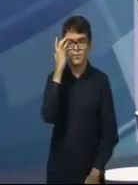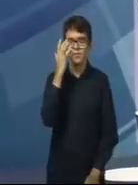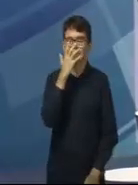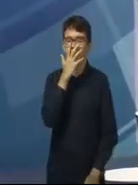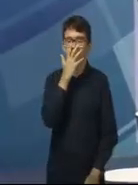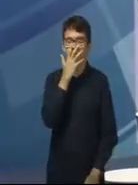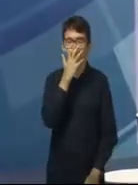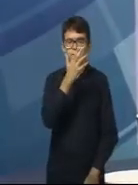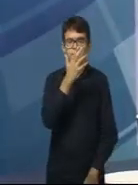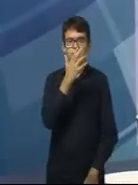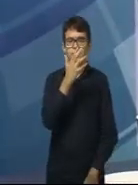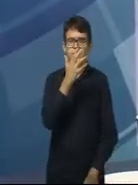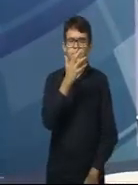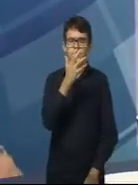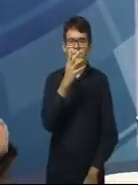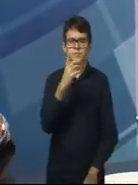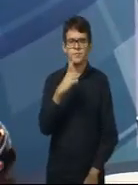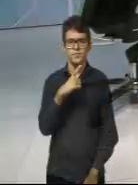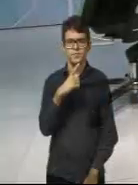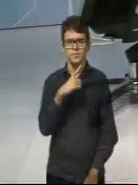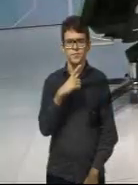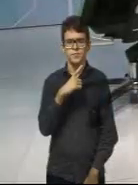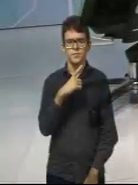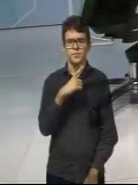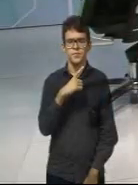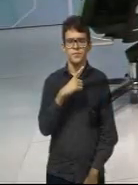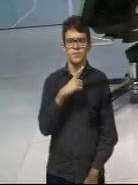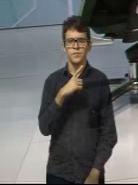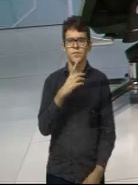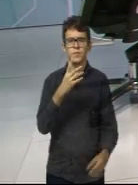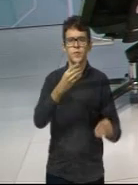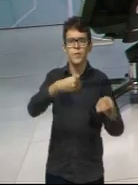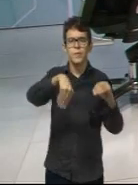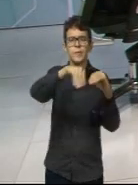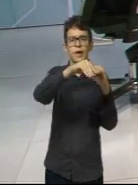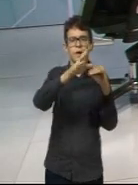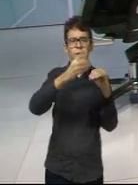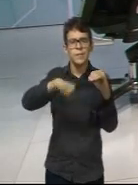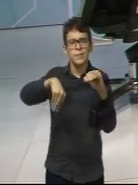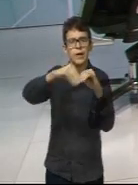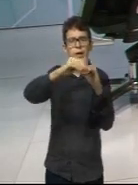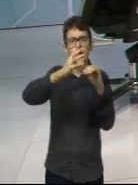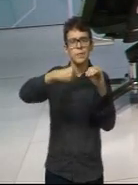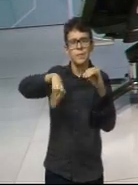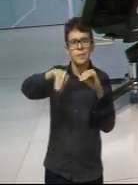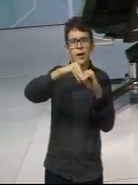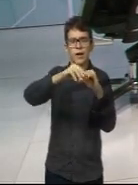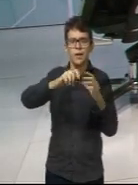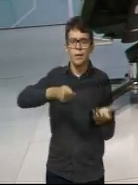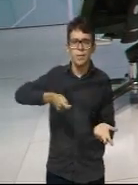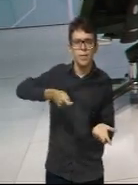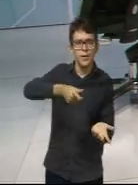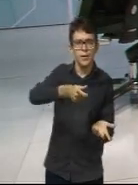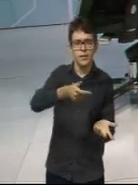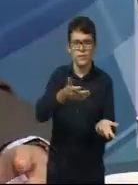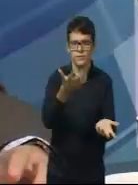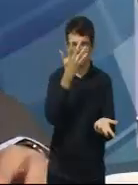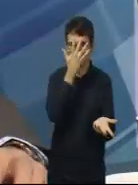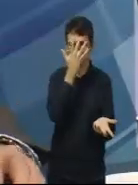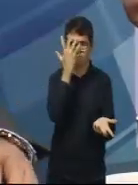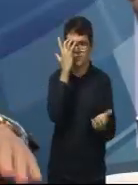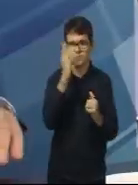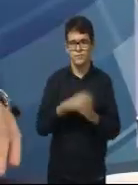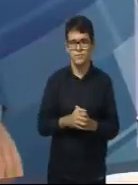farsa do auxílio não sei o quê, gratificação não sei de quê. Daqui a pouco a gente vai chegar nesse tema. Mas deixa eu fazer